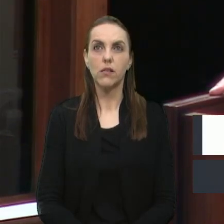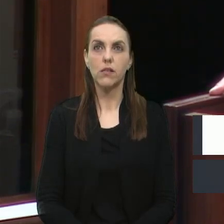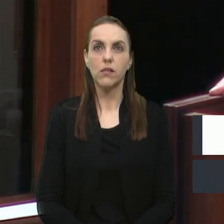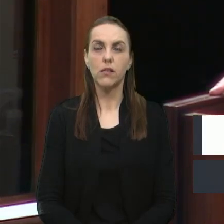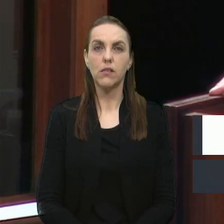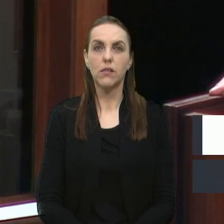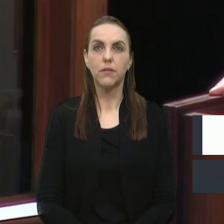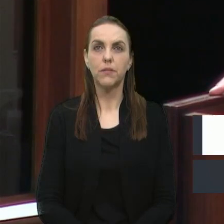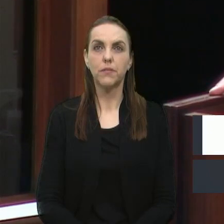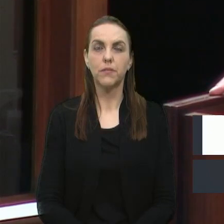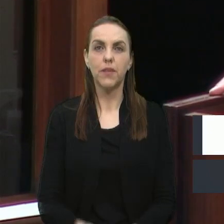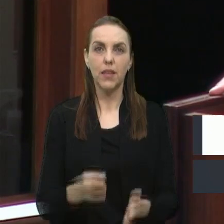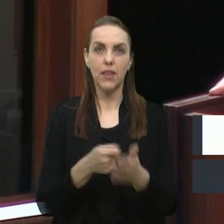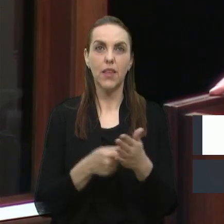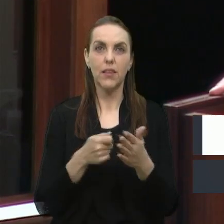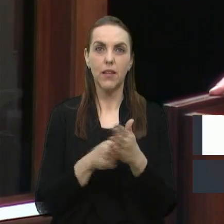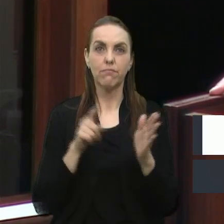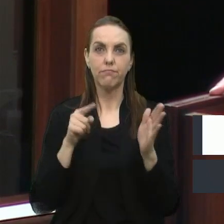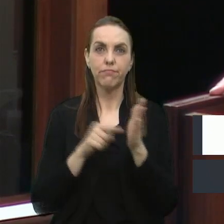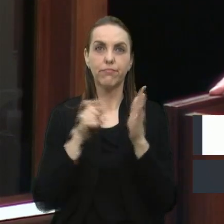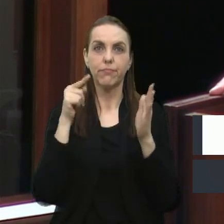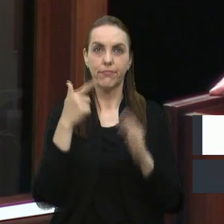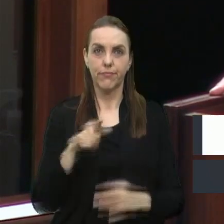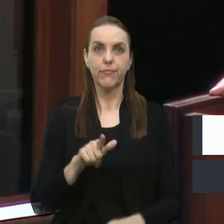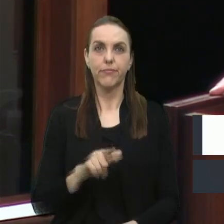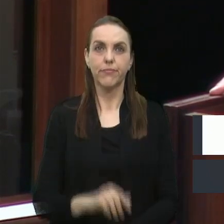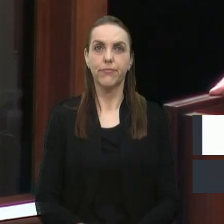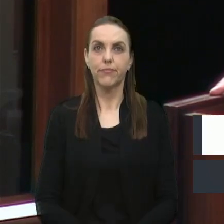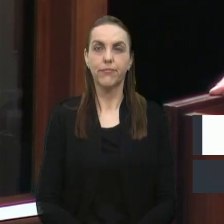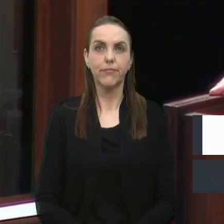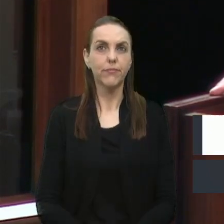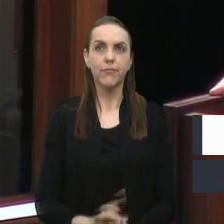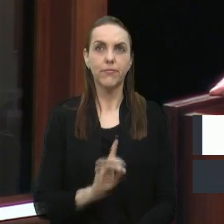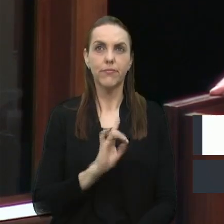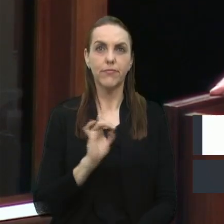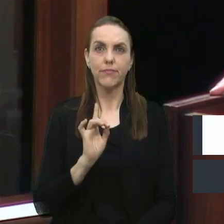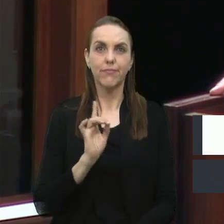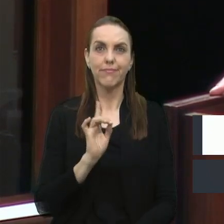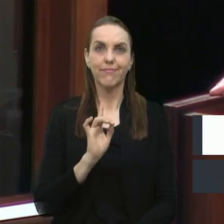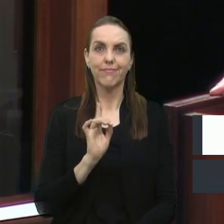Tenta dar o play de novo. Não vai o som.